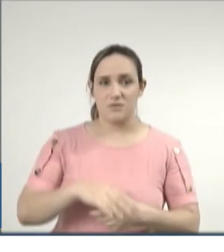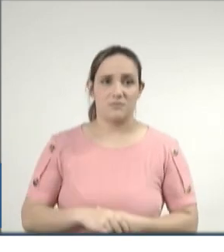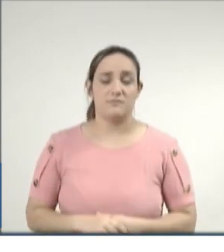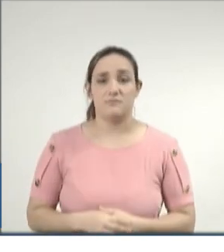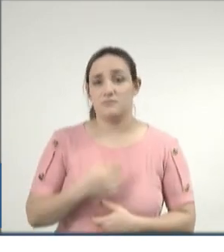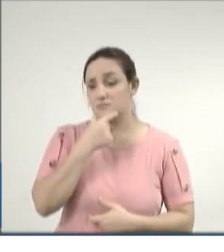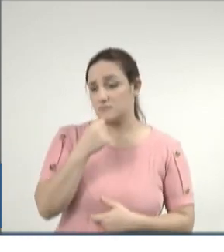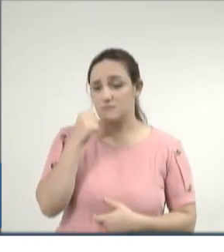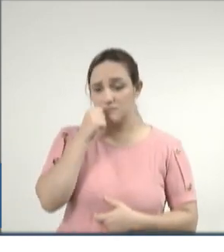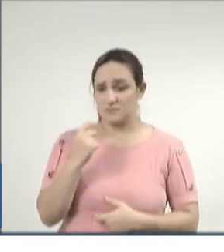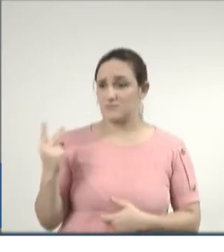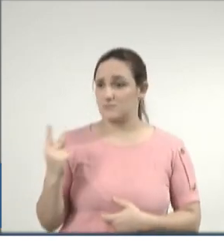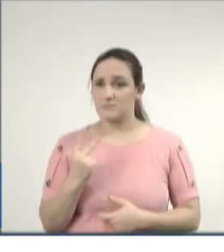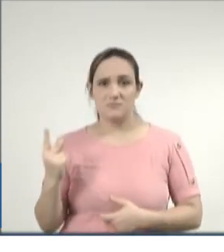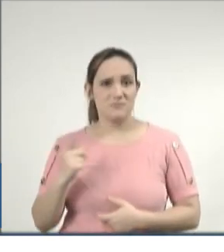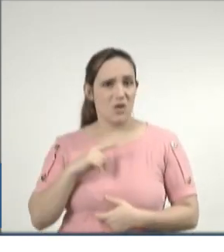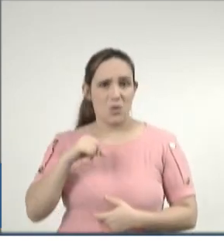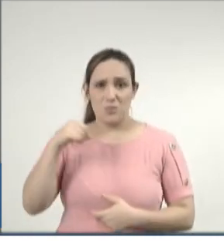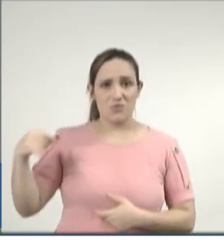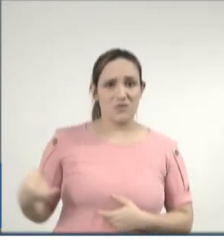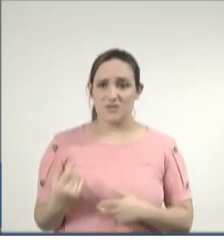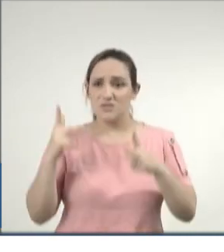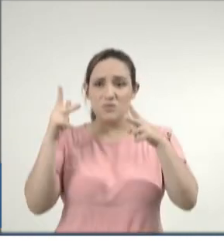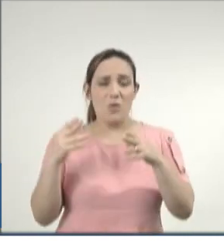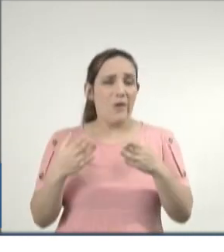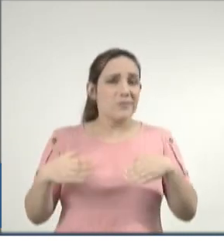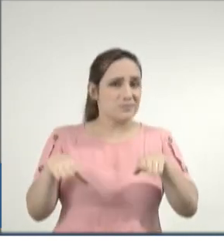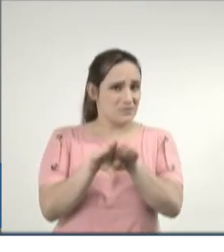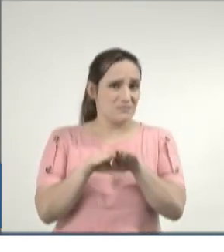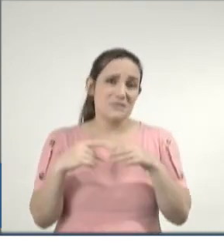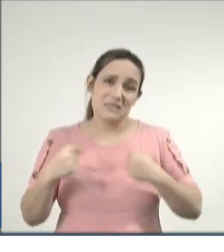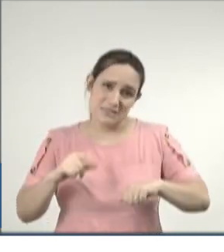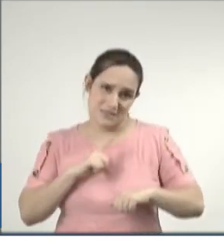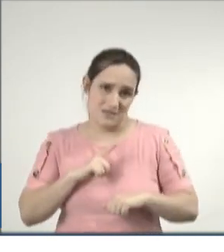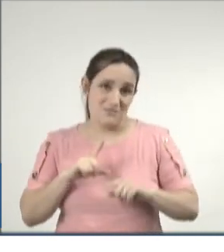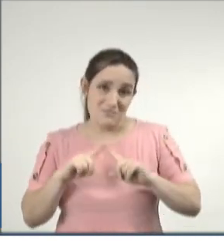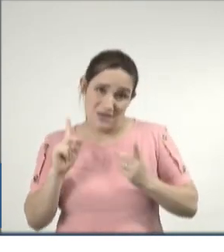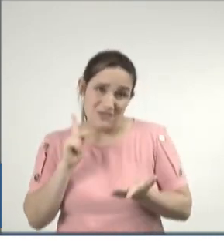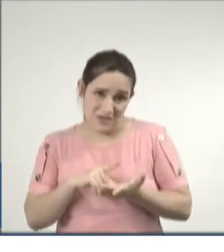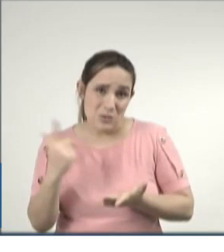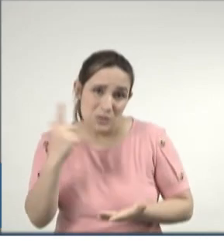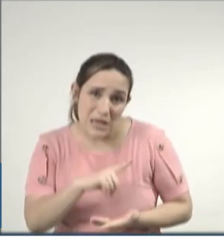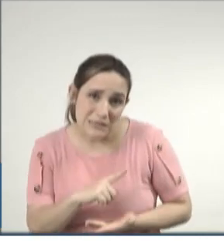Homens e mulheres possuem iguais oportunidades de trabalho? Meu Deus, não, né?